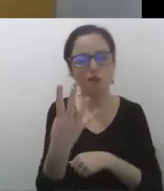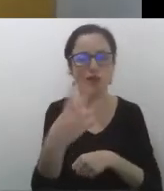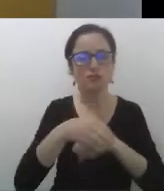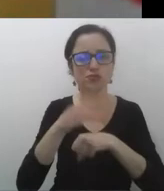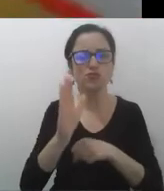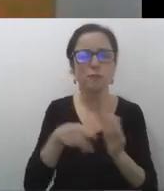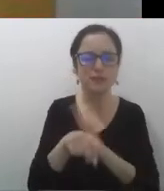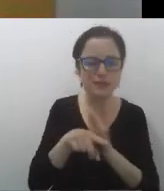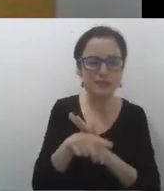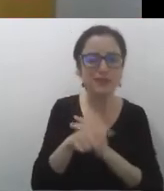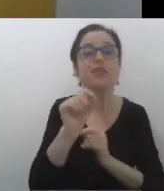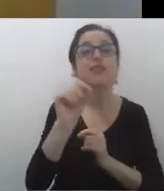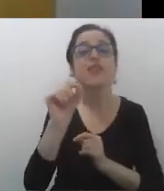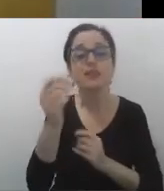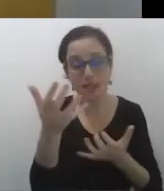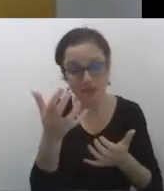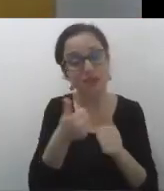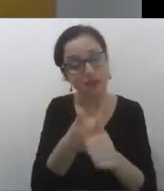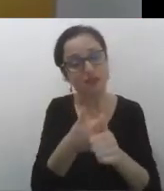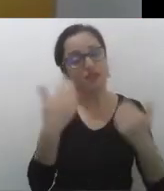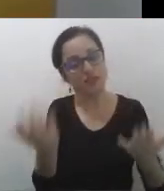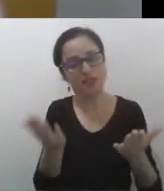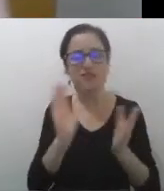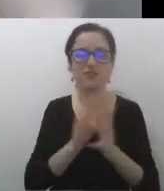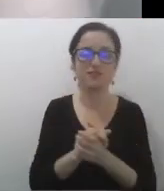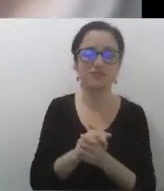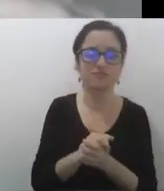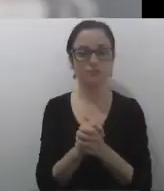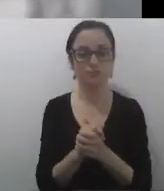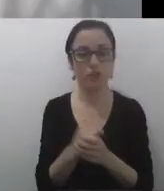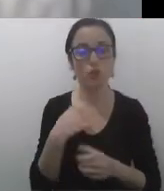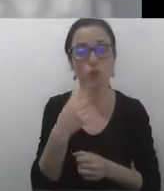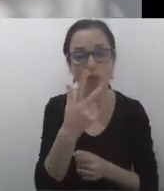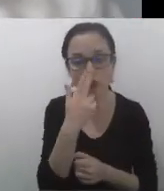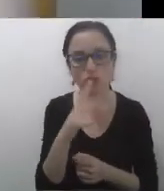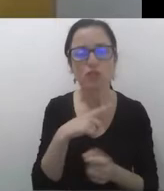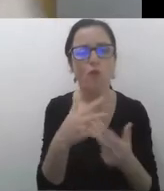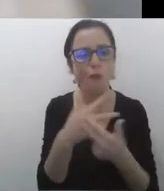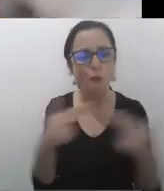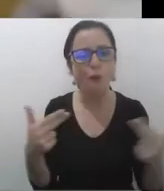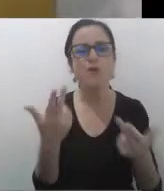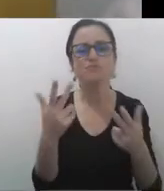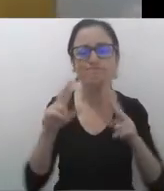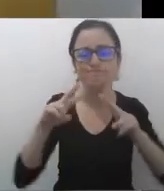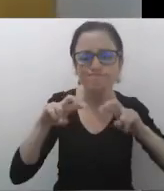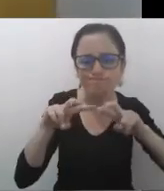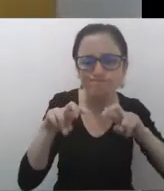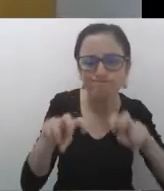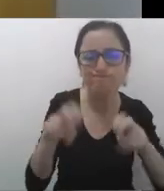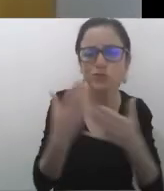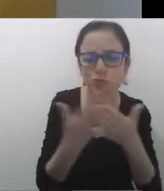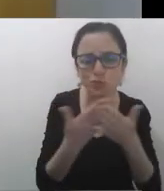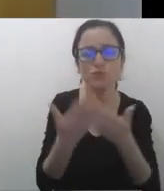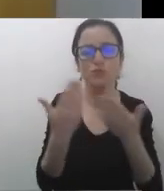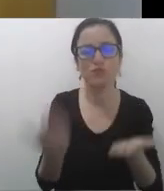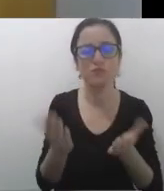já dei umas 3 ou 4 dicas de pesquisa aqui para quem quiser seguir, tá? Eu acho que tem uma coisa a ser explorada,